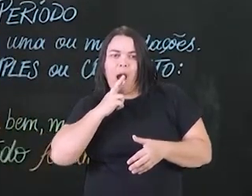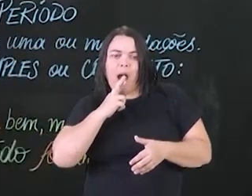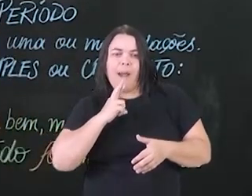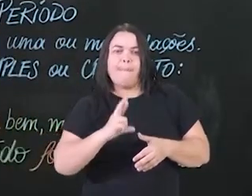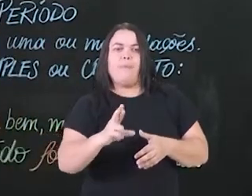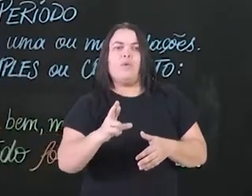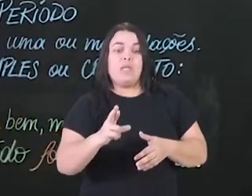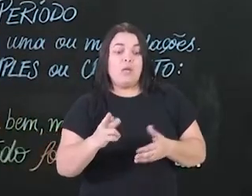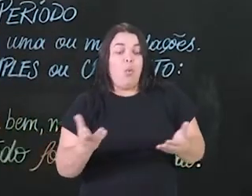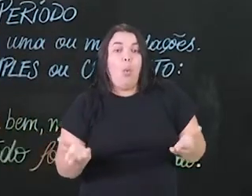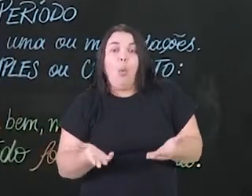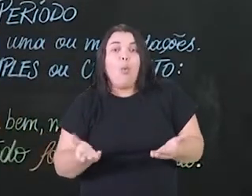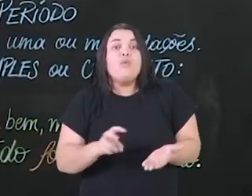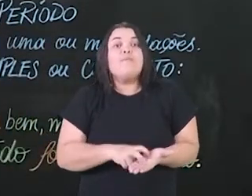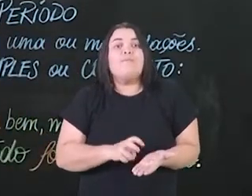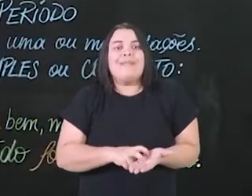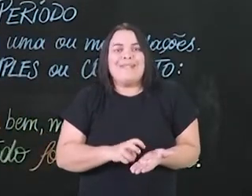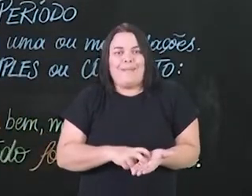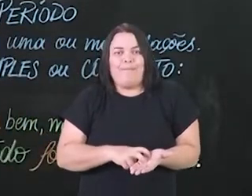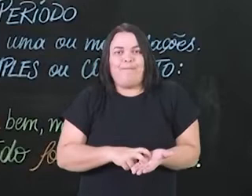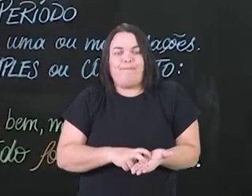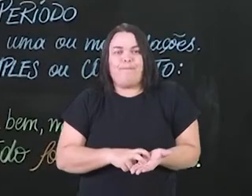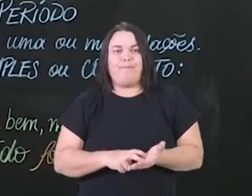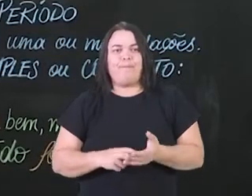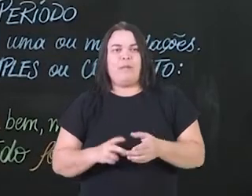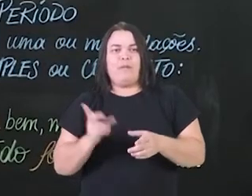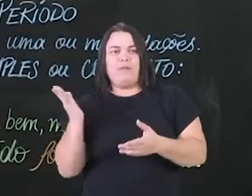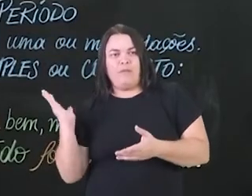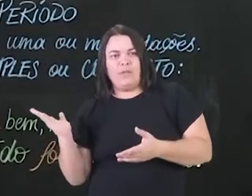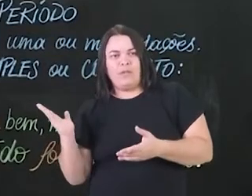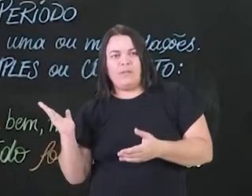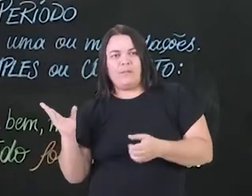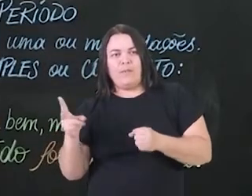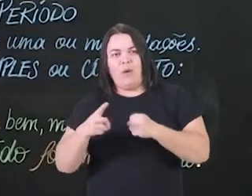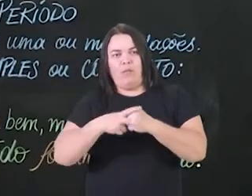foi, e eu tenho um verbo em uma forma nominal, que